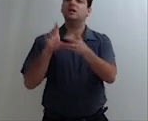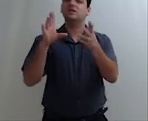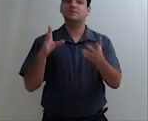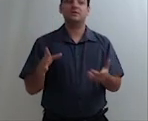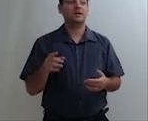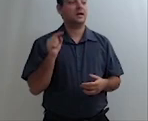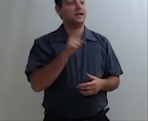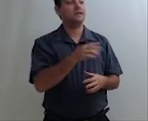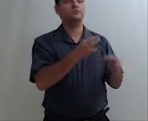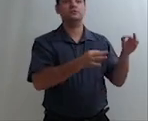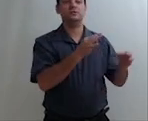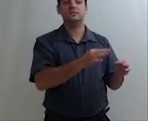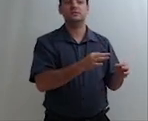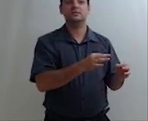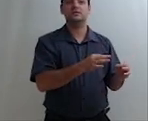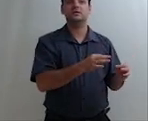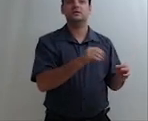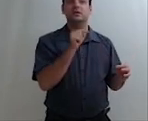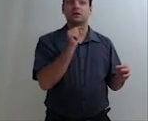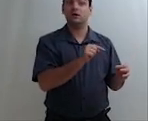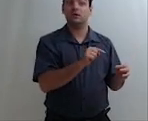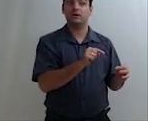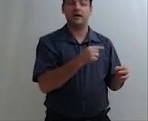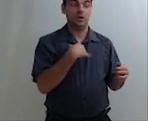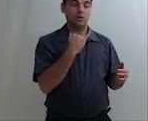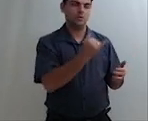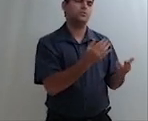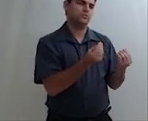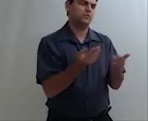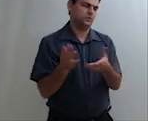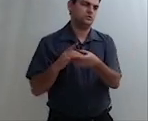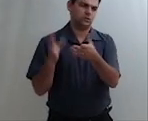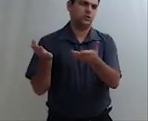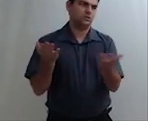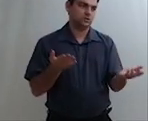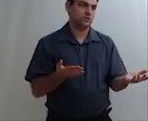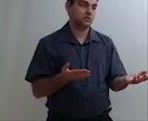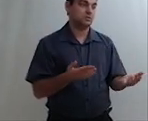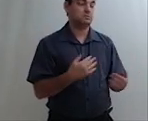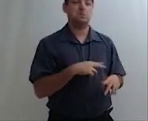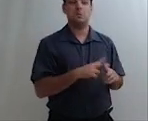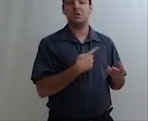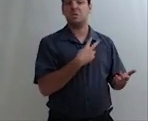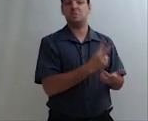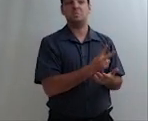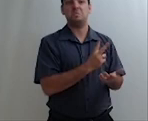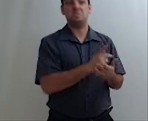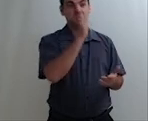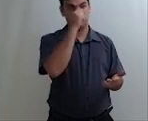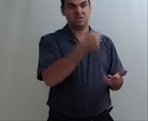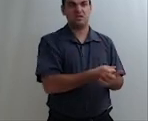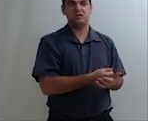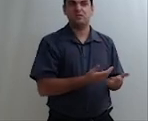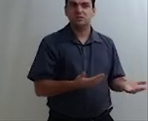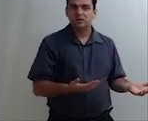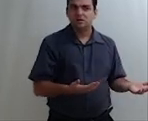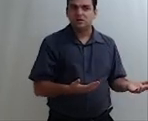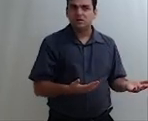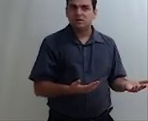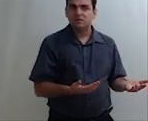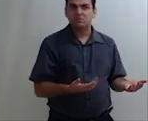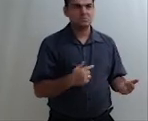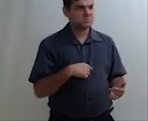integralmente eh permaneceu com a decisão informando que não havia motivos né que